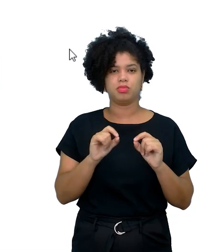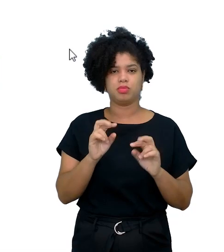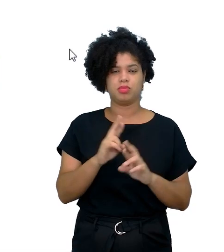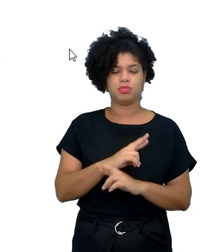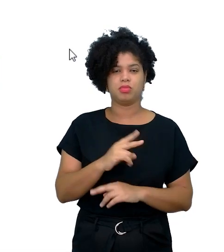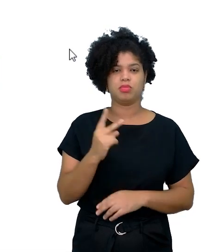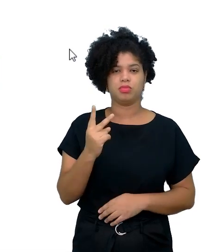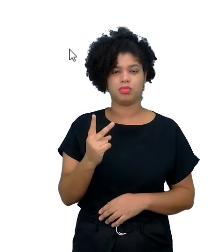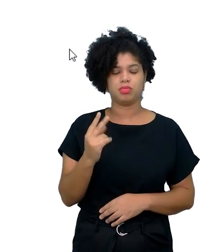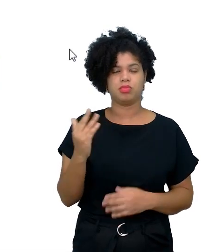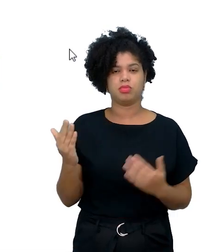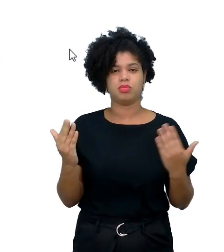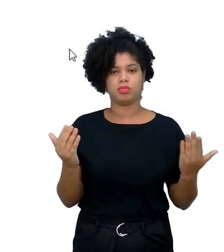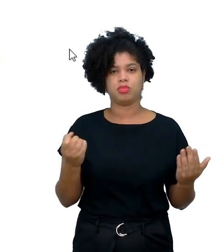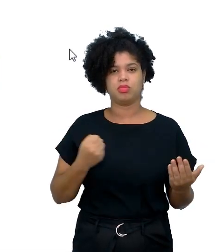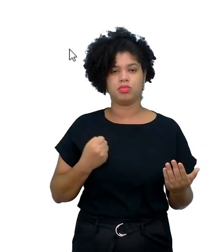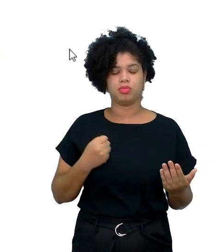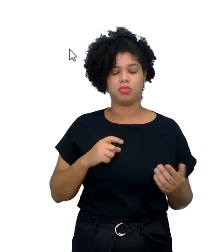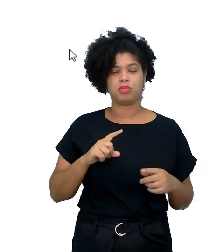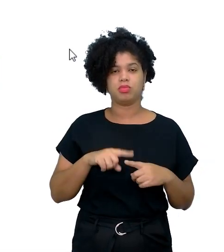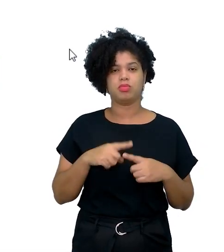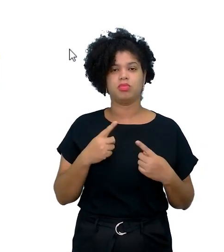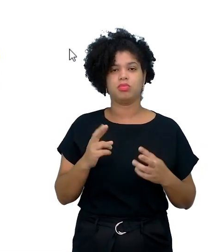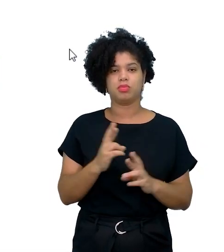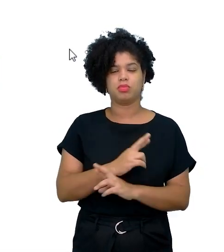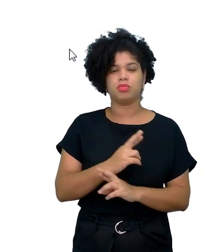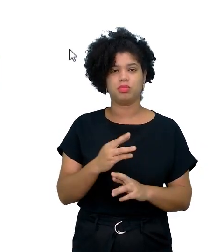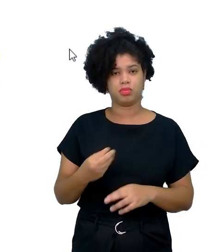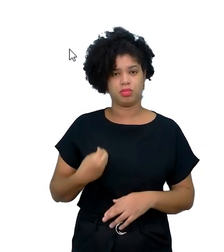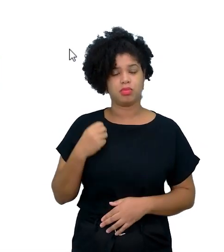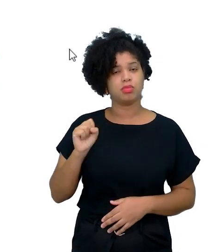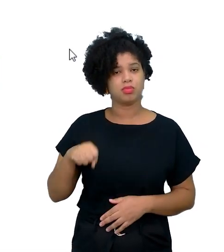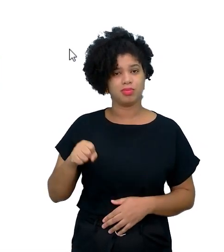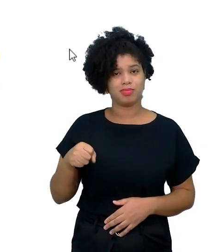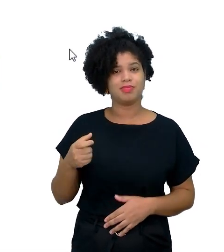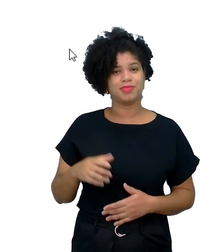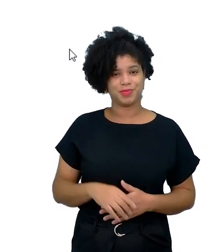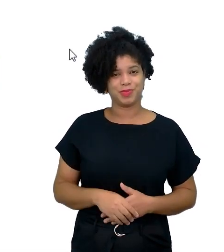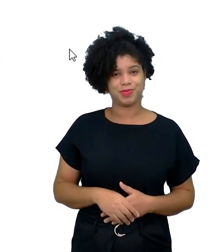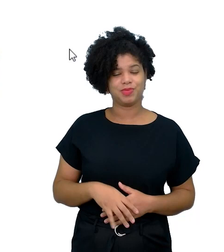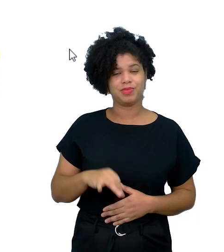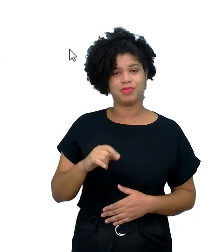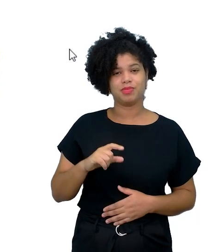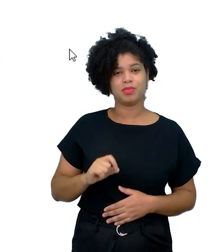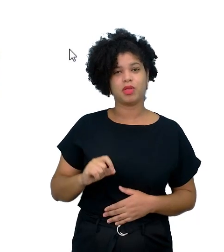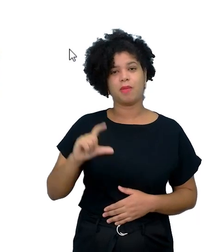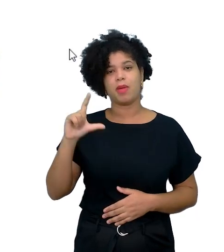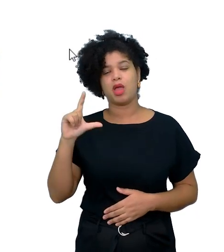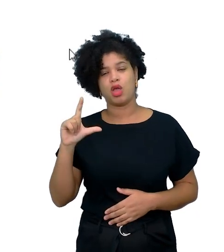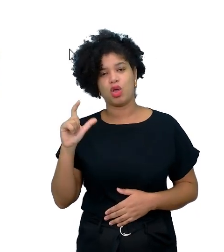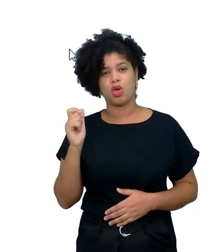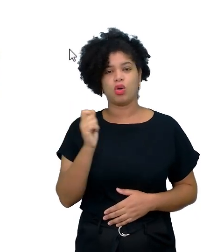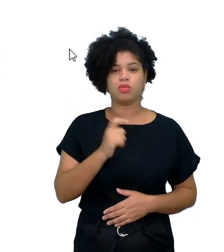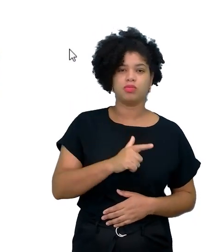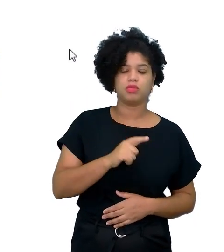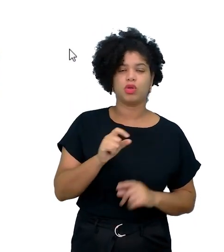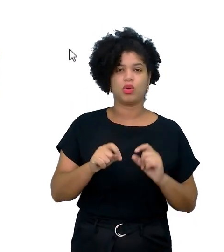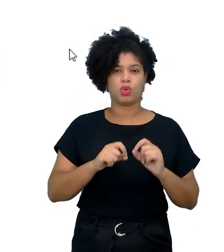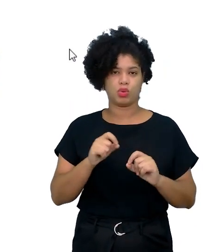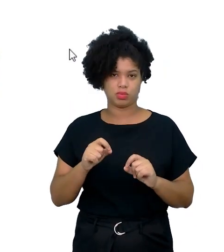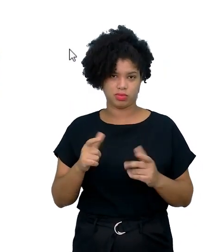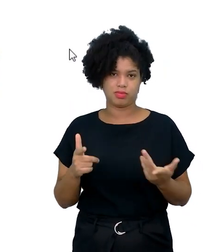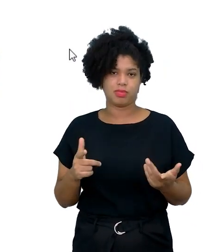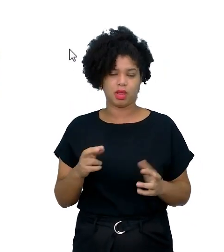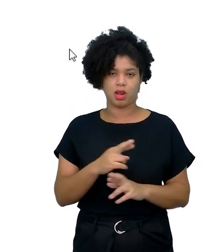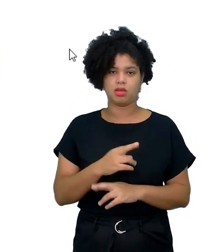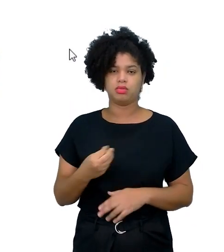duas medidas e se estabelece uma relação entre essas medidas. Se é maior que ou se é menor que, enfim,